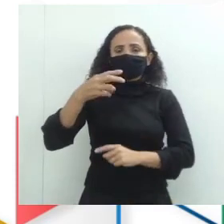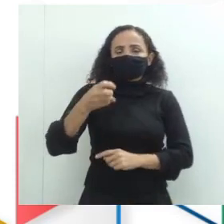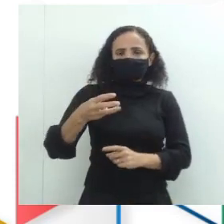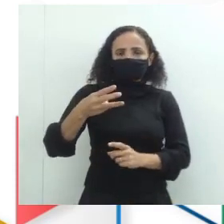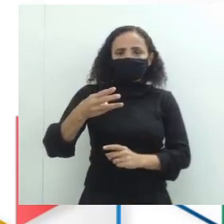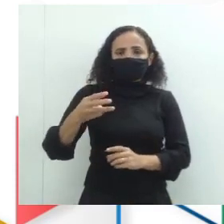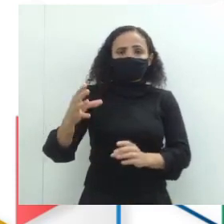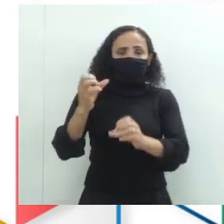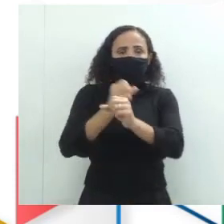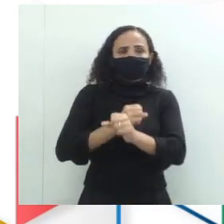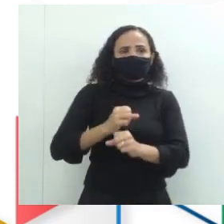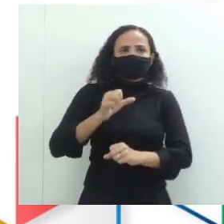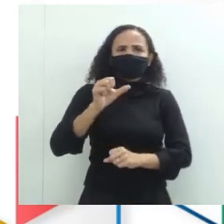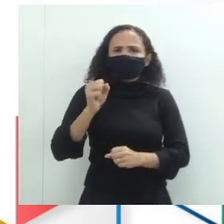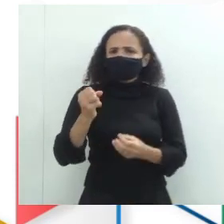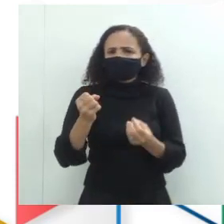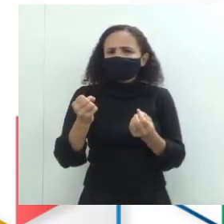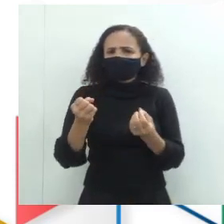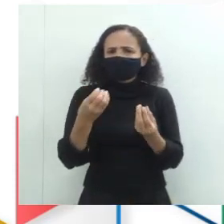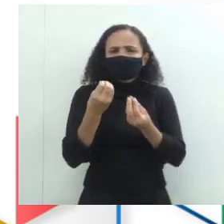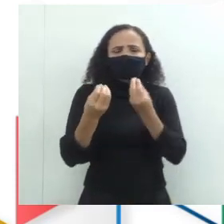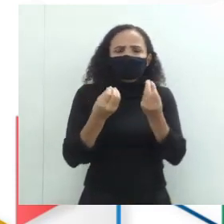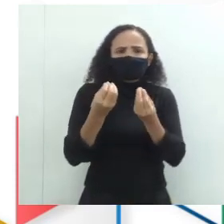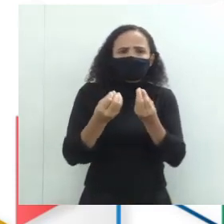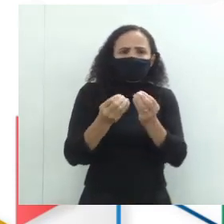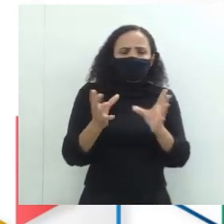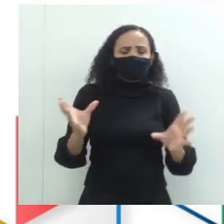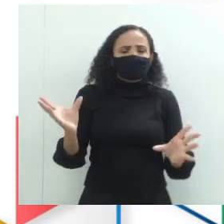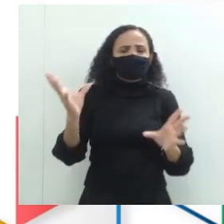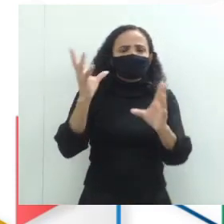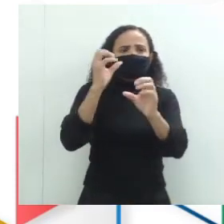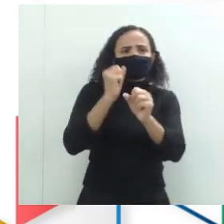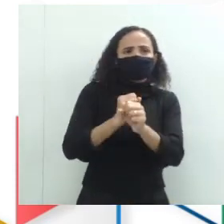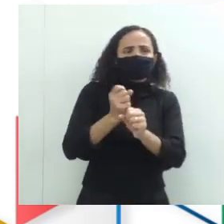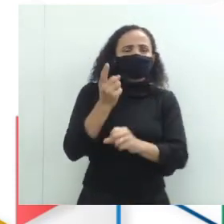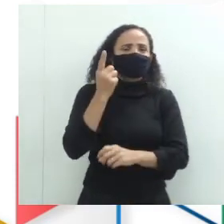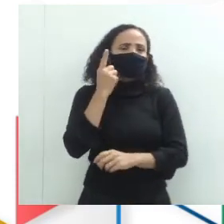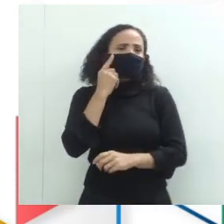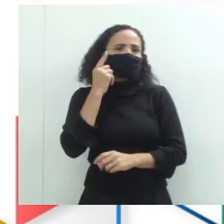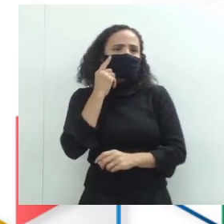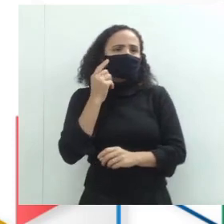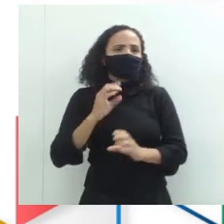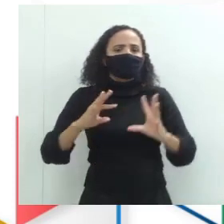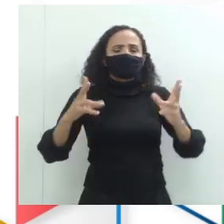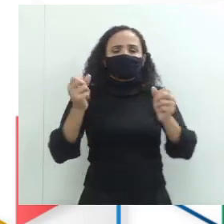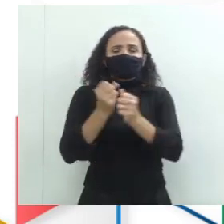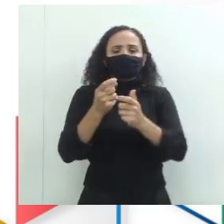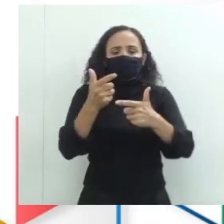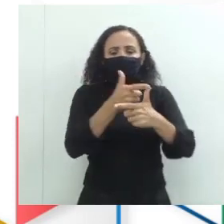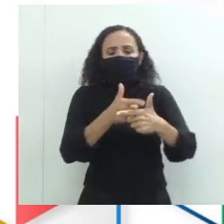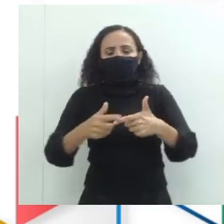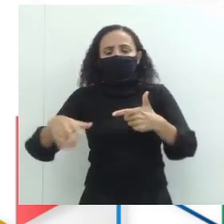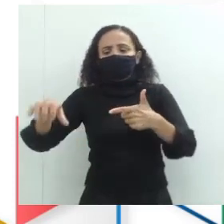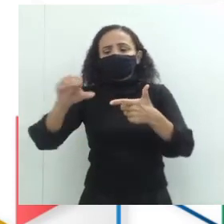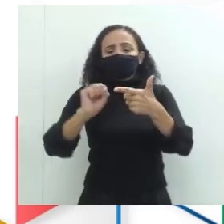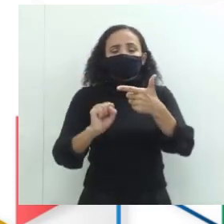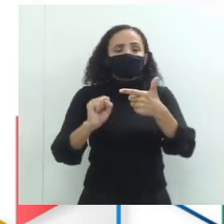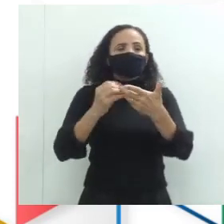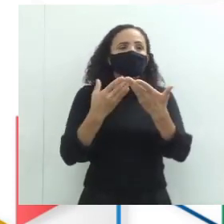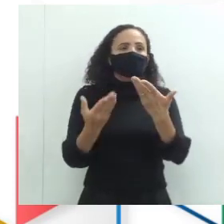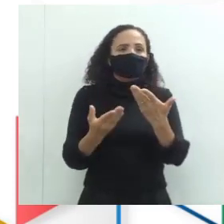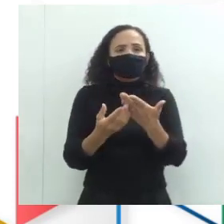para ser. Era para ser 5 menos 3, 2, tá bom? E aí dividiu tudo por 8 e deu